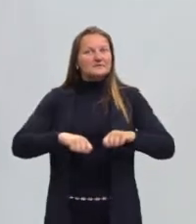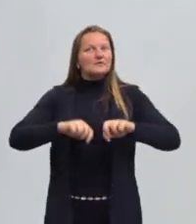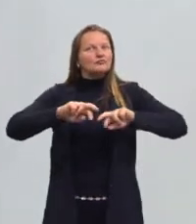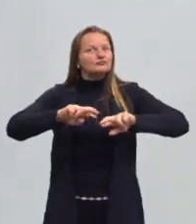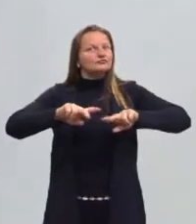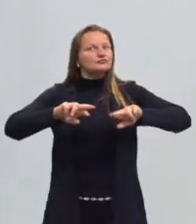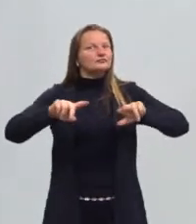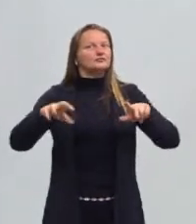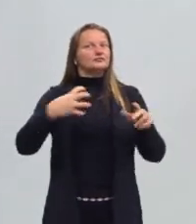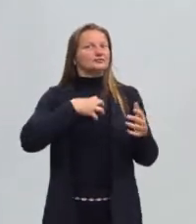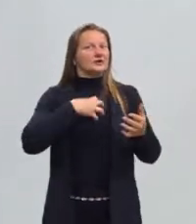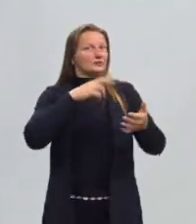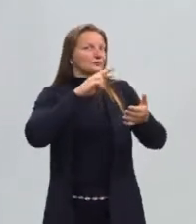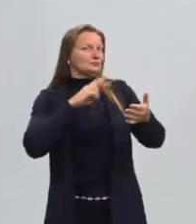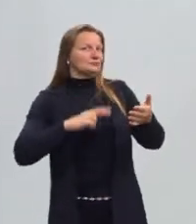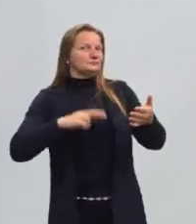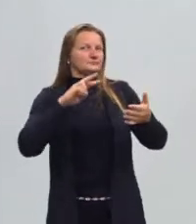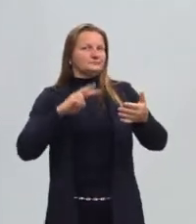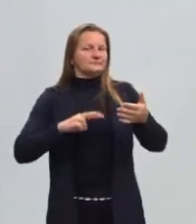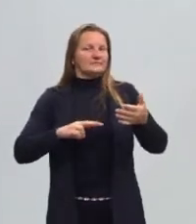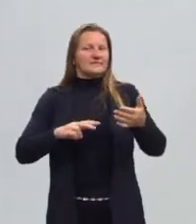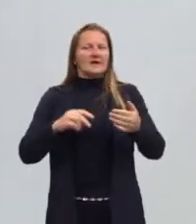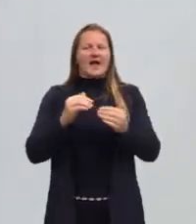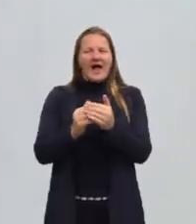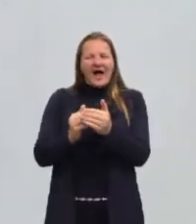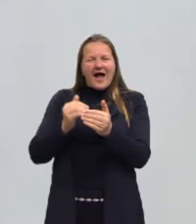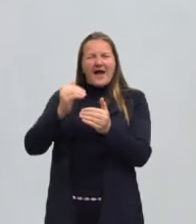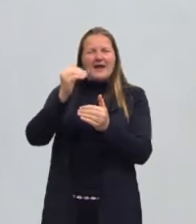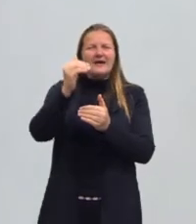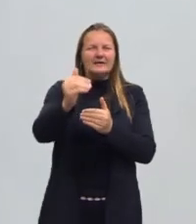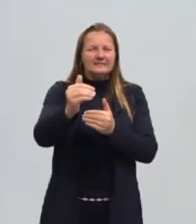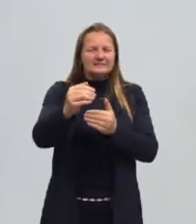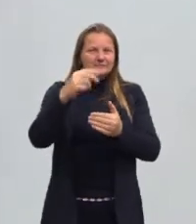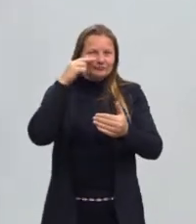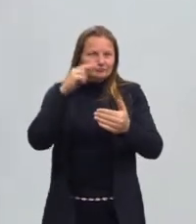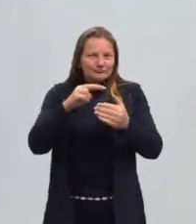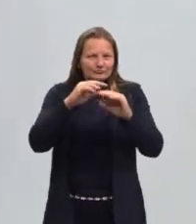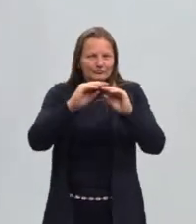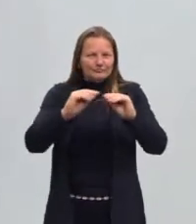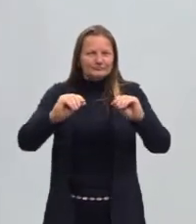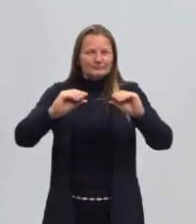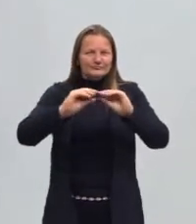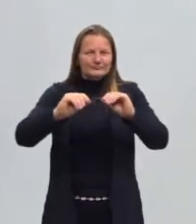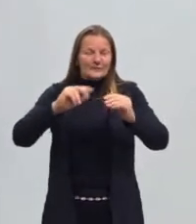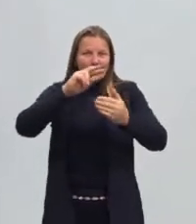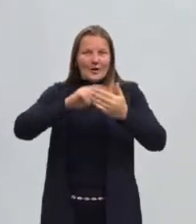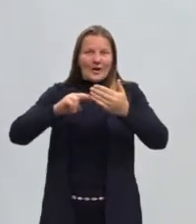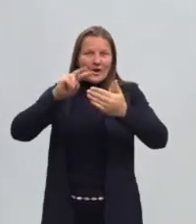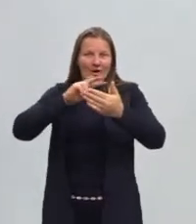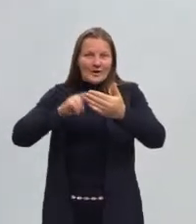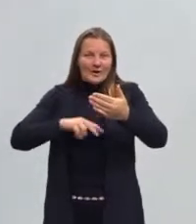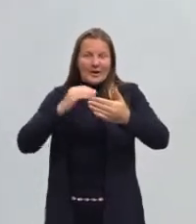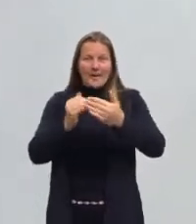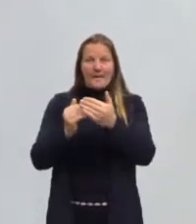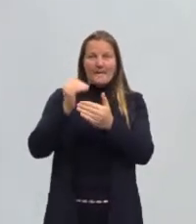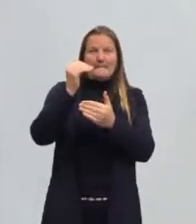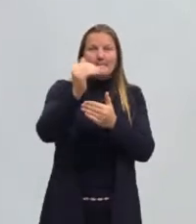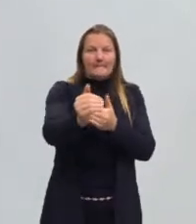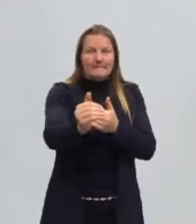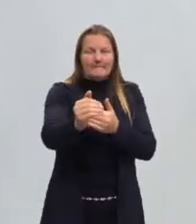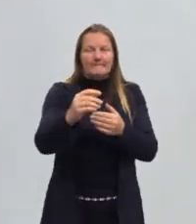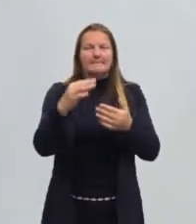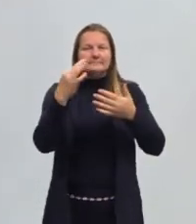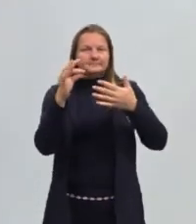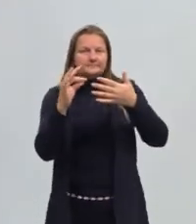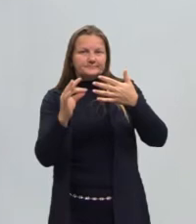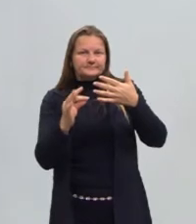leituras e a gente precisa ler além da superfície dessa primeira leitura é por isso que além desse